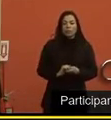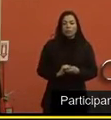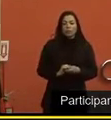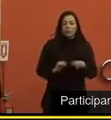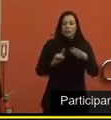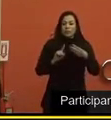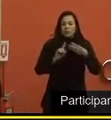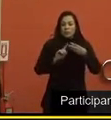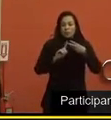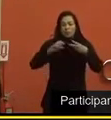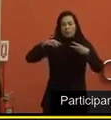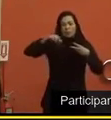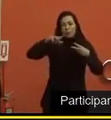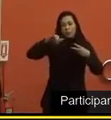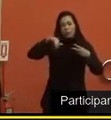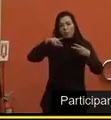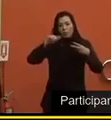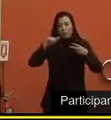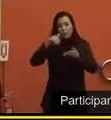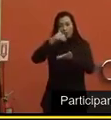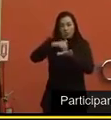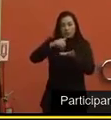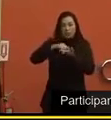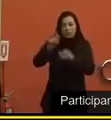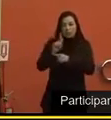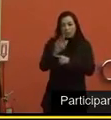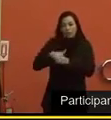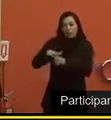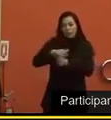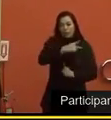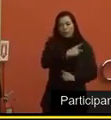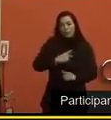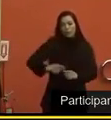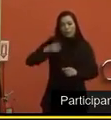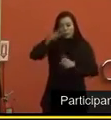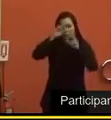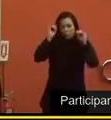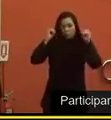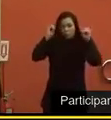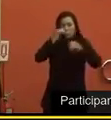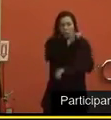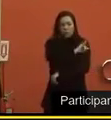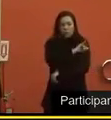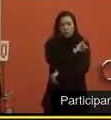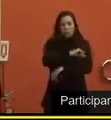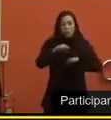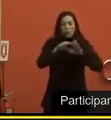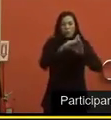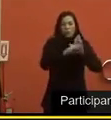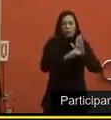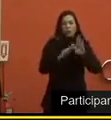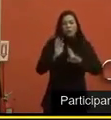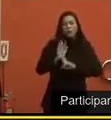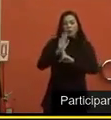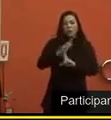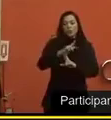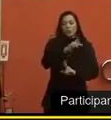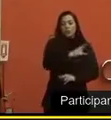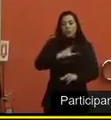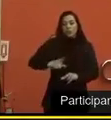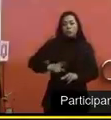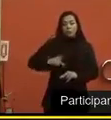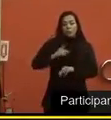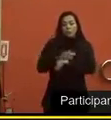doutora Marina Guimarães, ex-secretária-geral da Presidência do Tribunal de Contas do Estado do Rio de Janeiro, representando o presidente